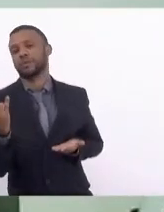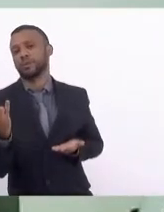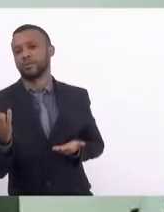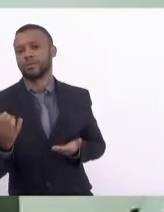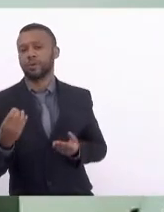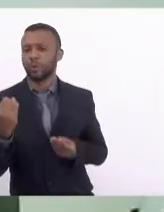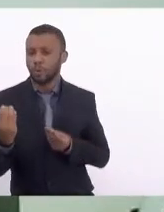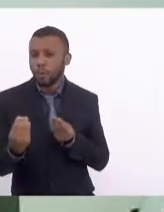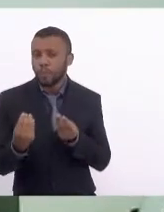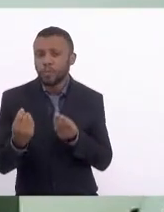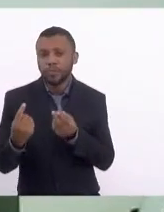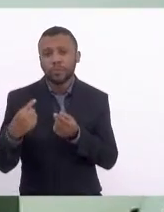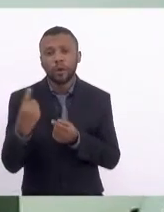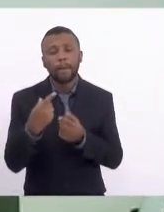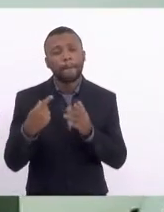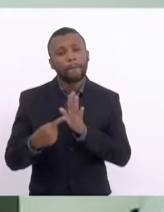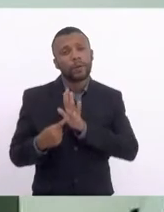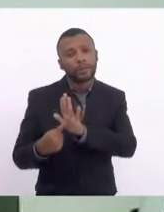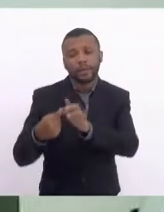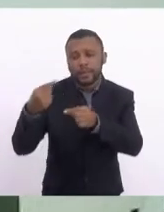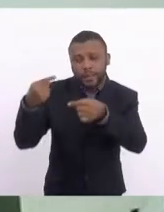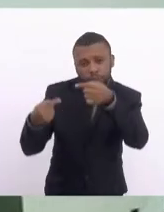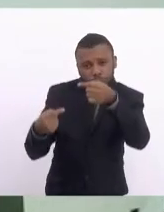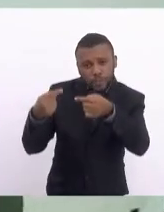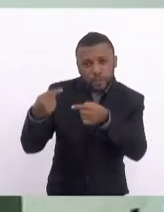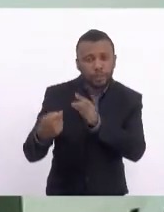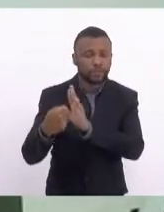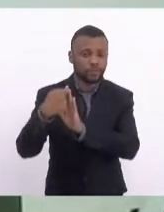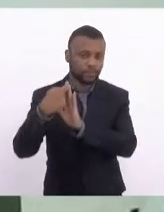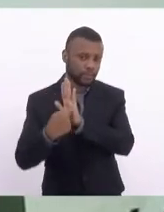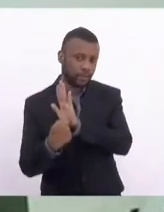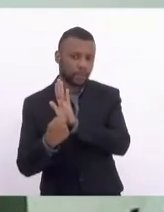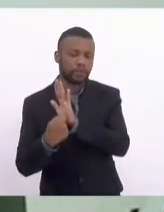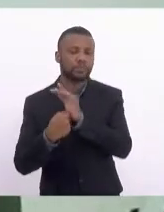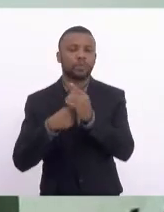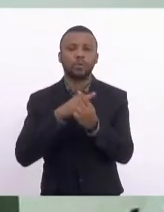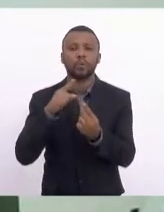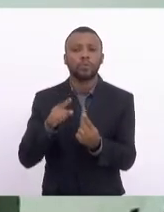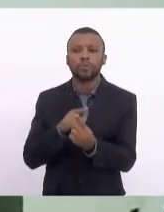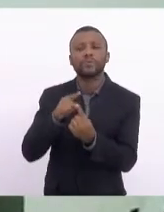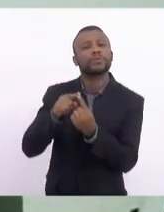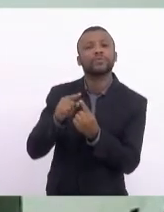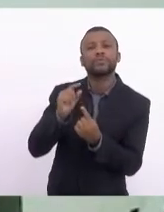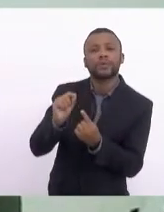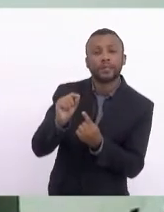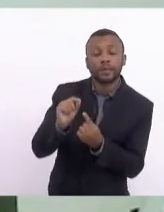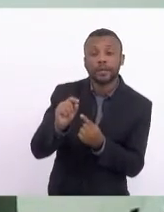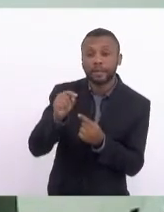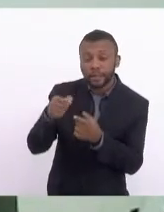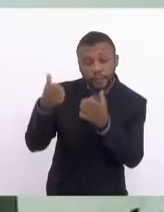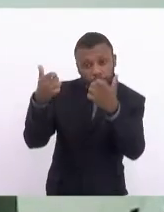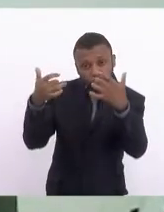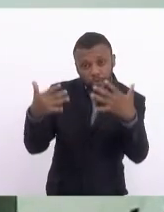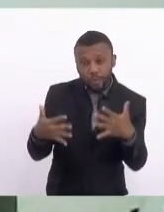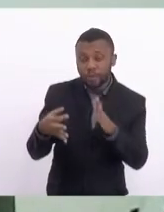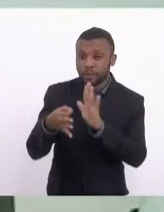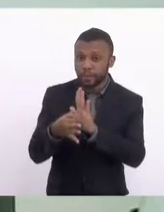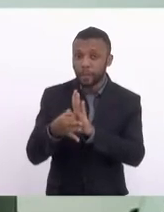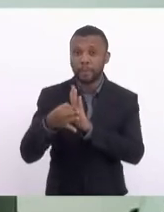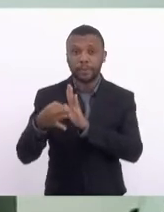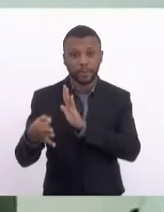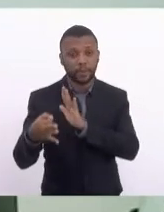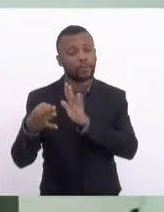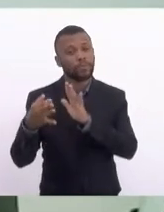na matéria exatamente porque essa tem sido a posição do